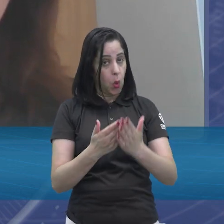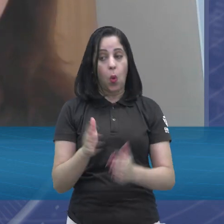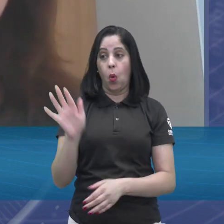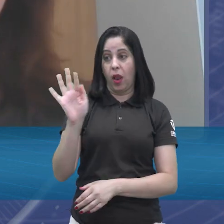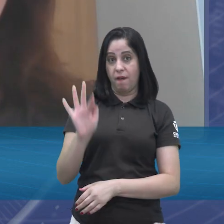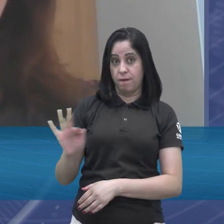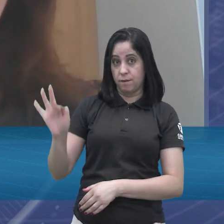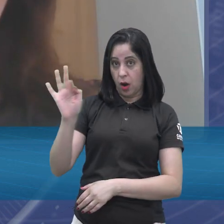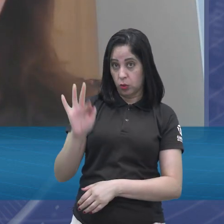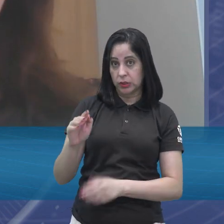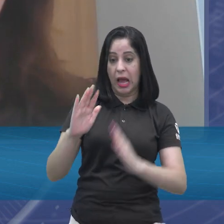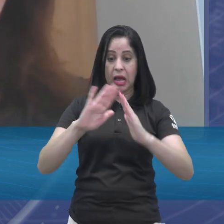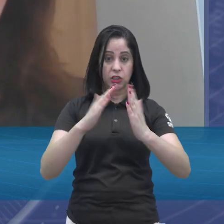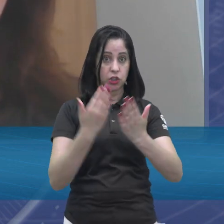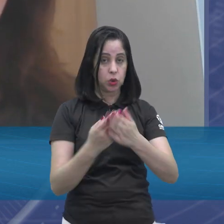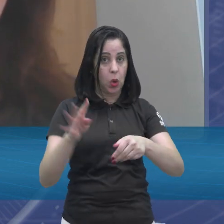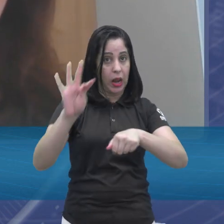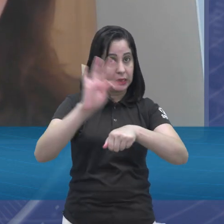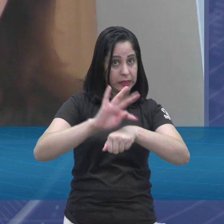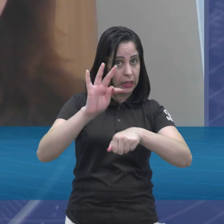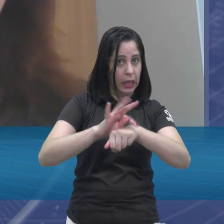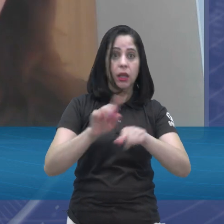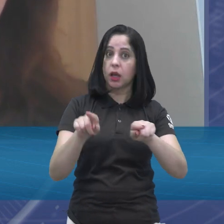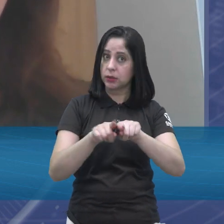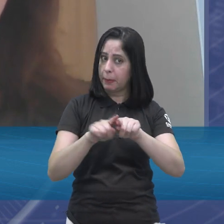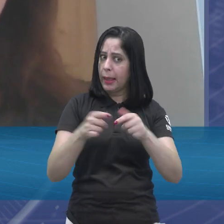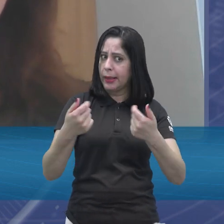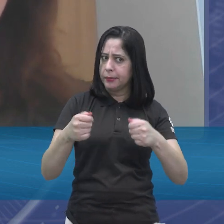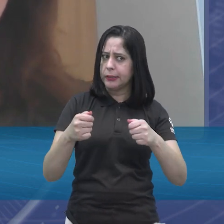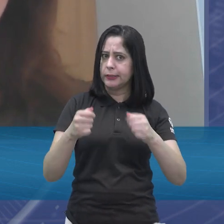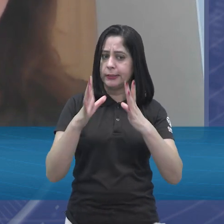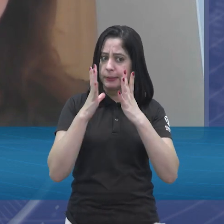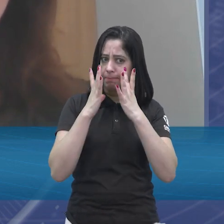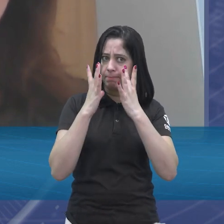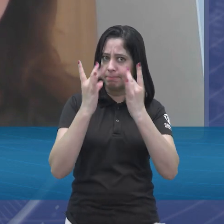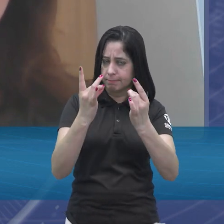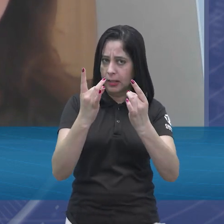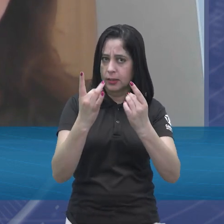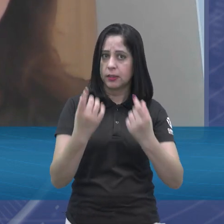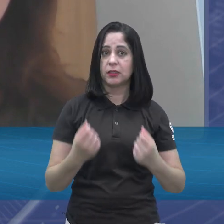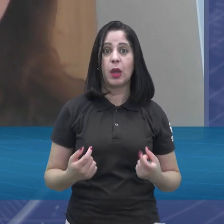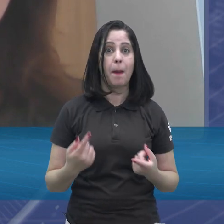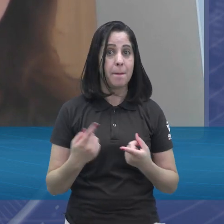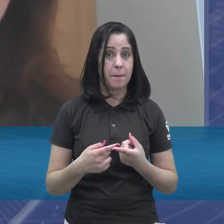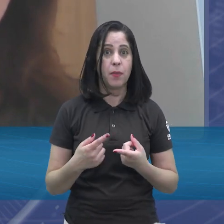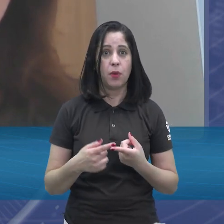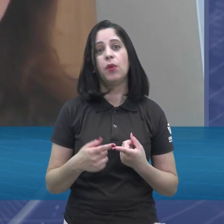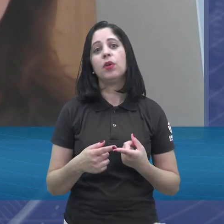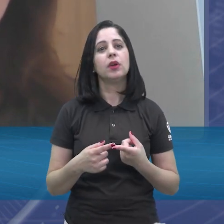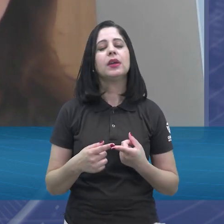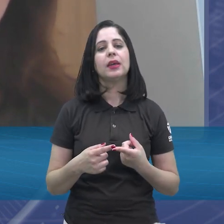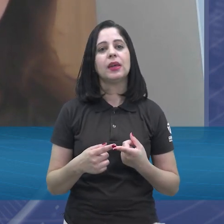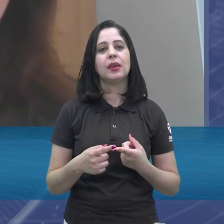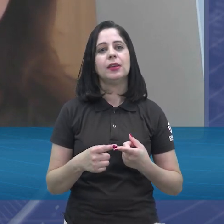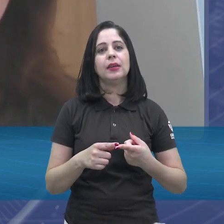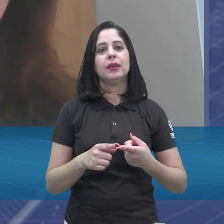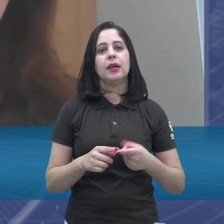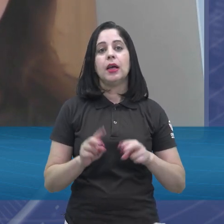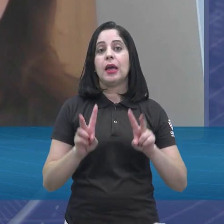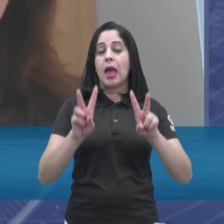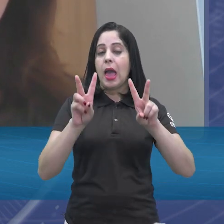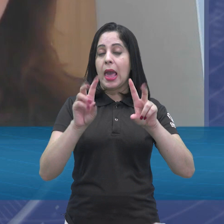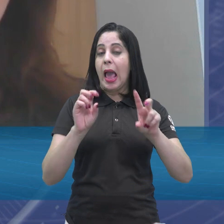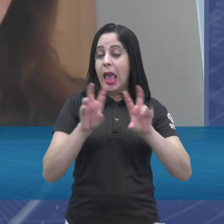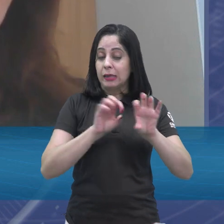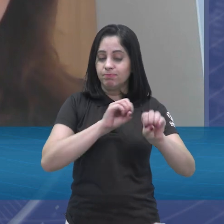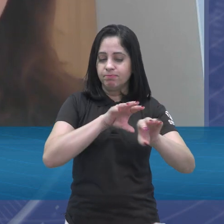universidades, sejam essas escolas técnicas, livres, enfim, né? É um assunto que também vai para essa questão da